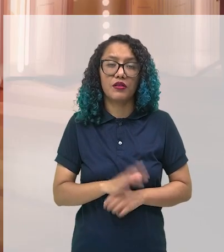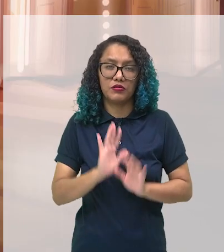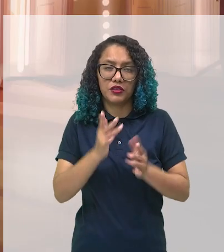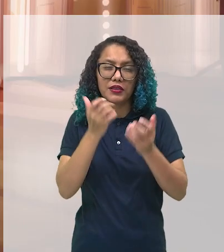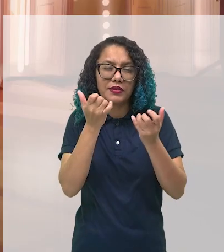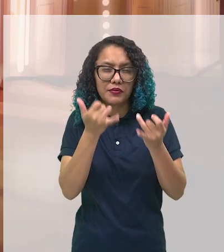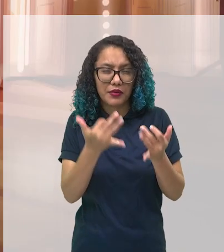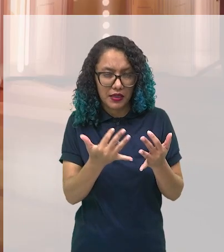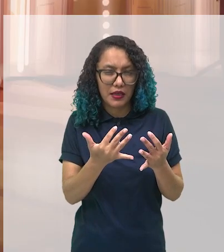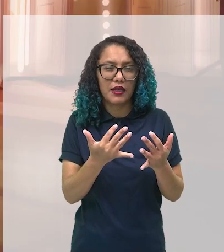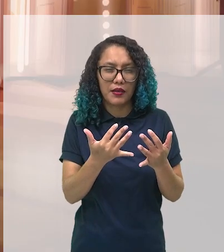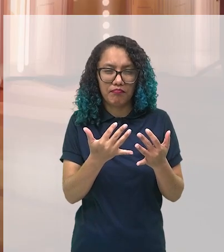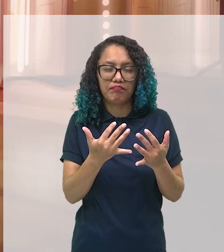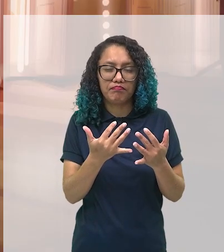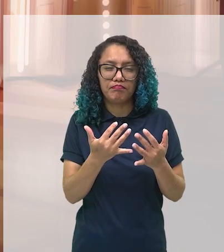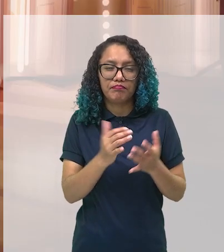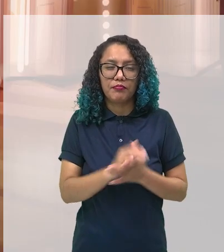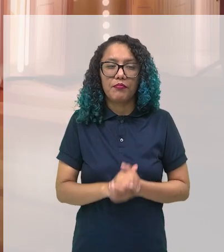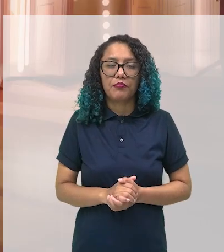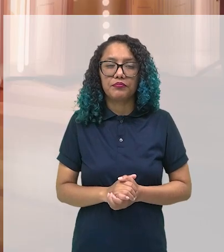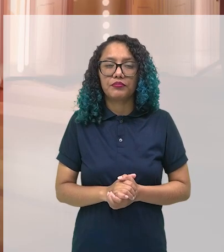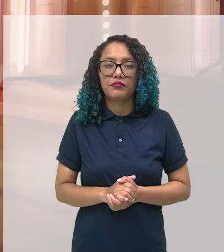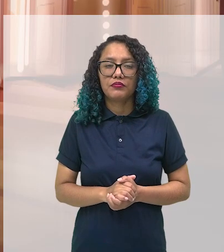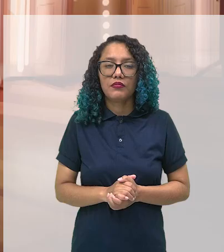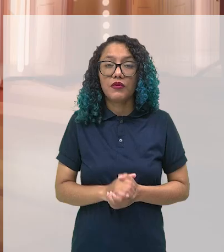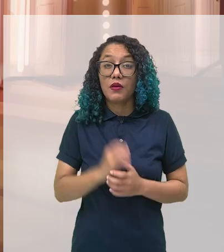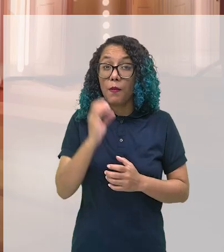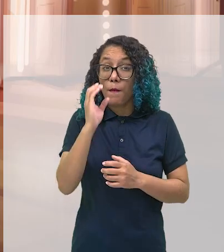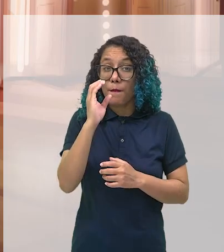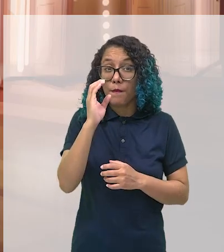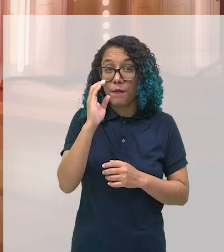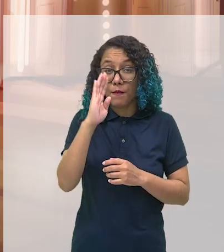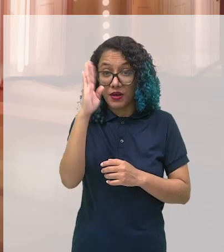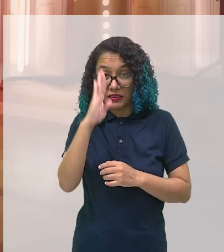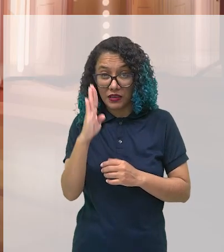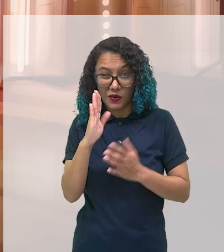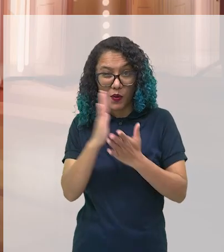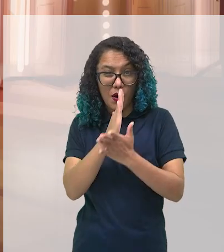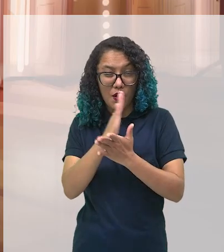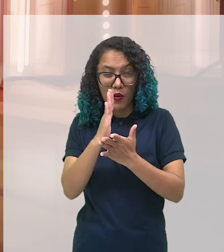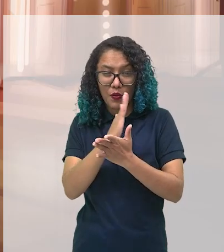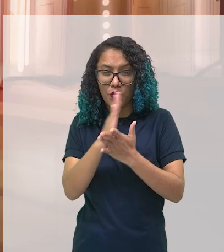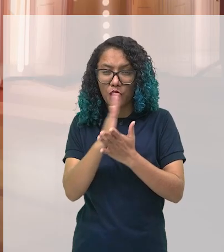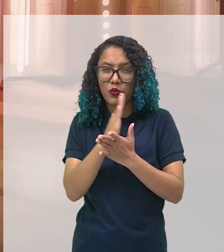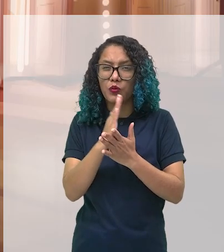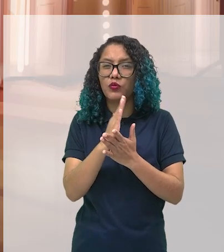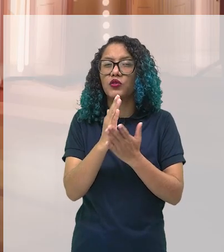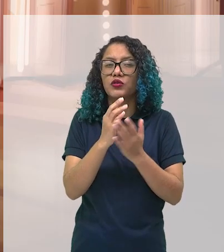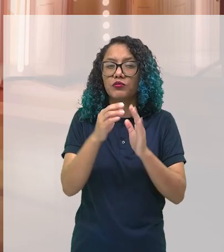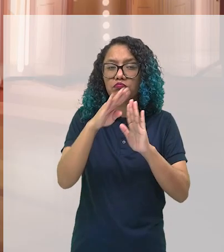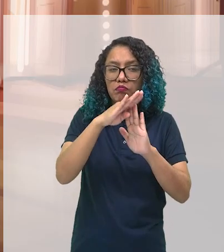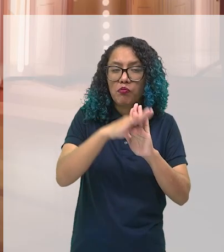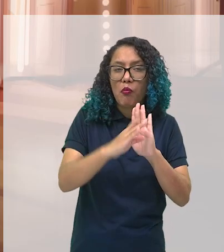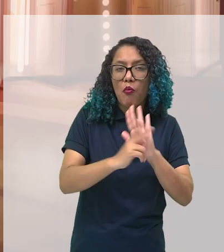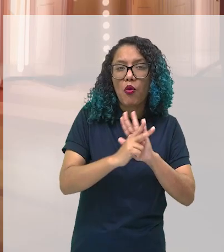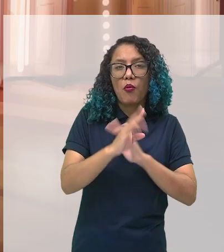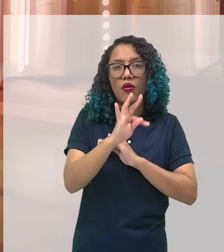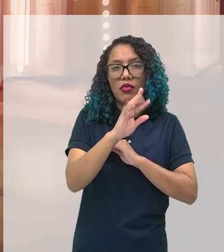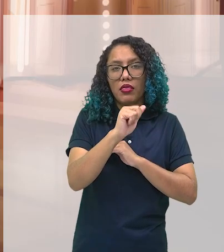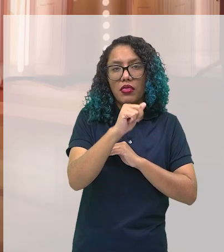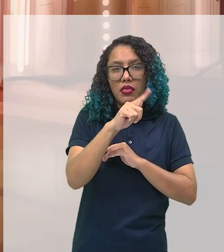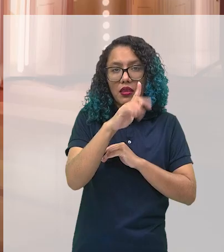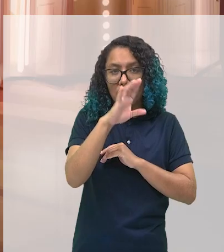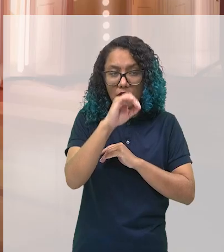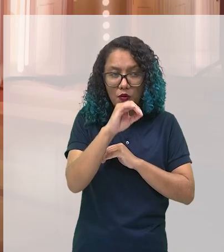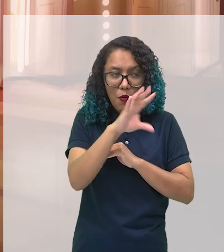anteriormente, que o brasileiro ele pegou alguns elementos do tango e incorporou no bolero, né? Porque os ritmos são